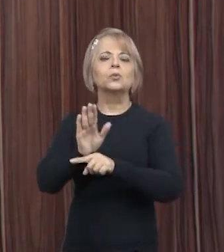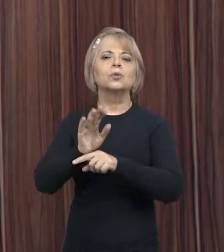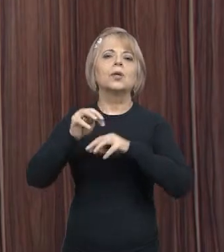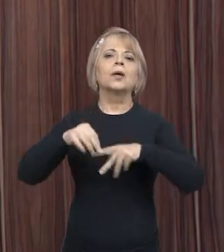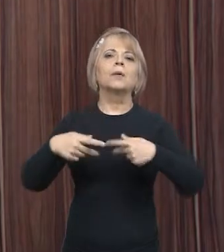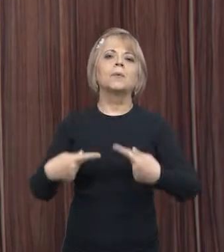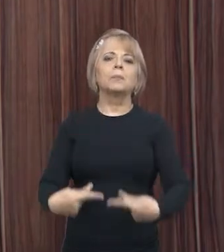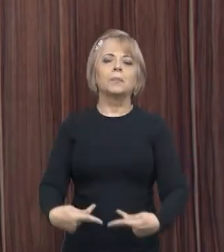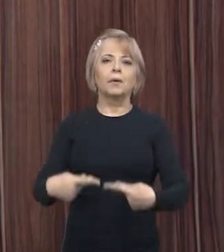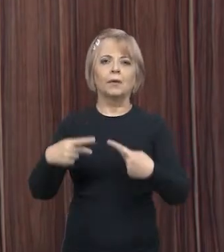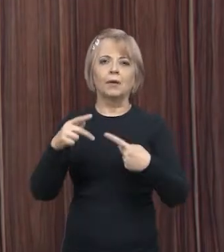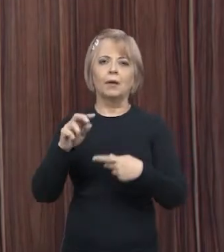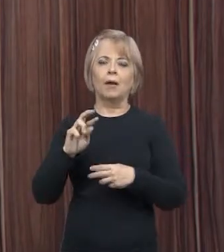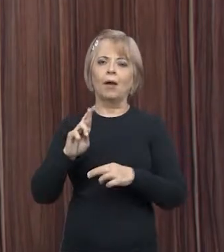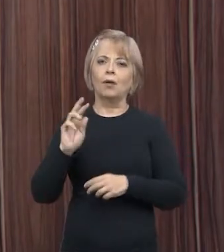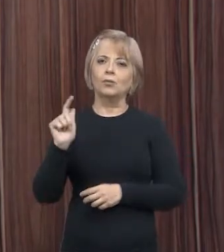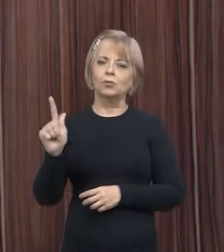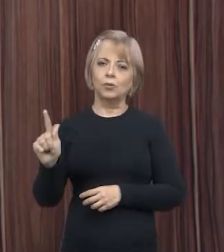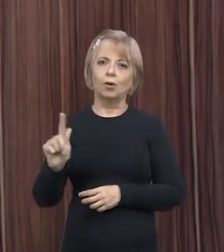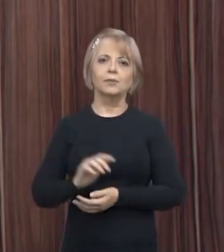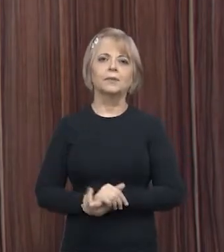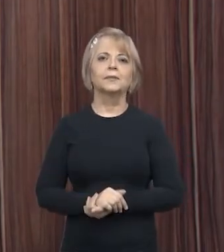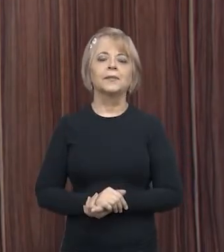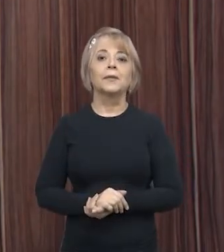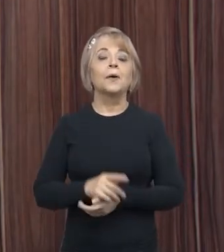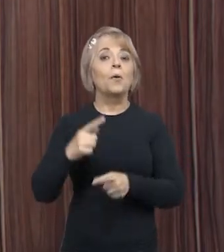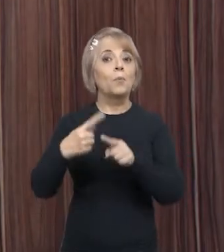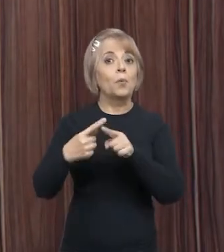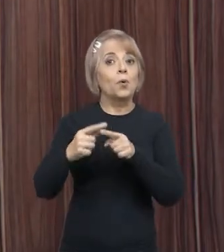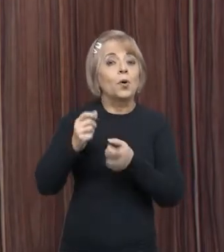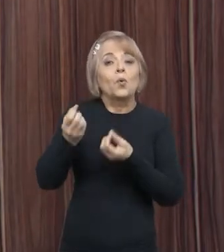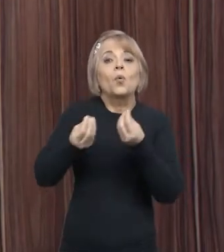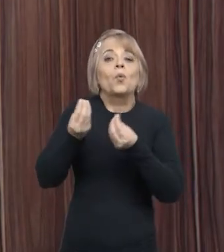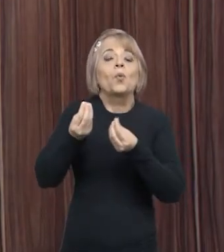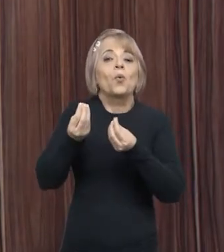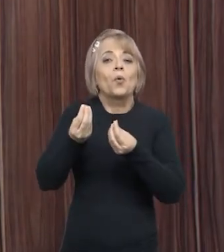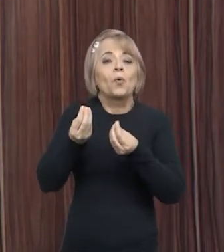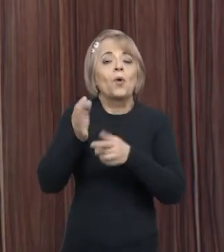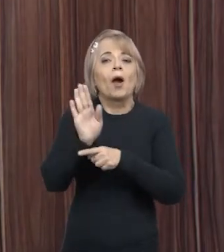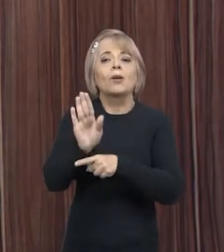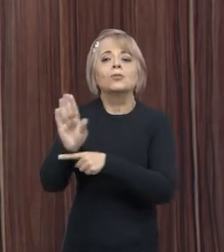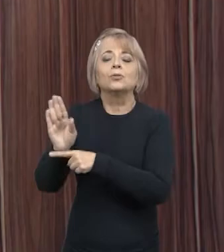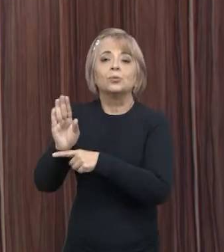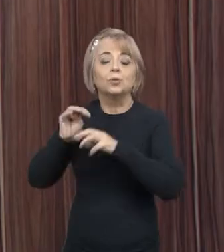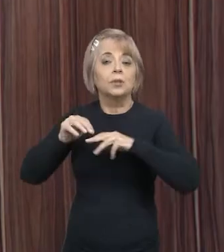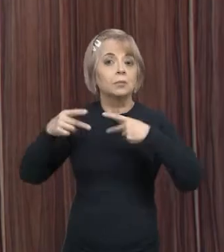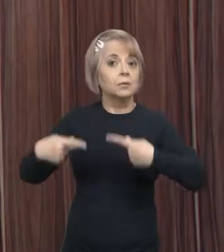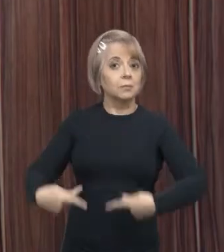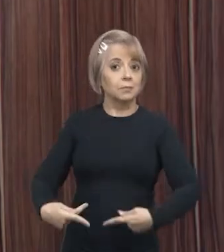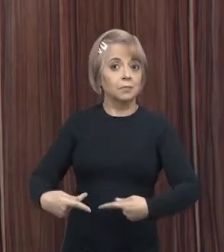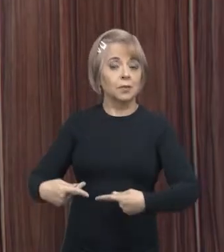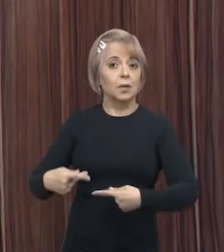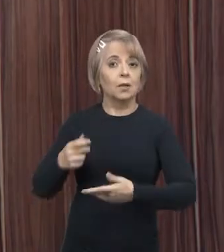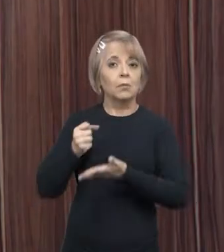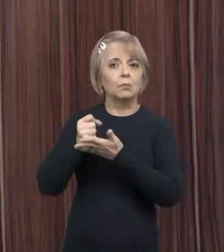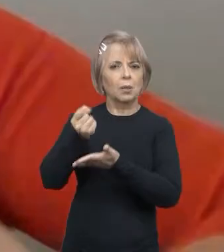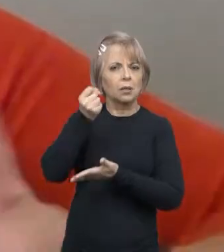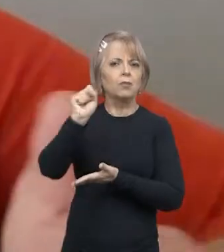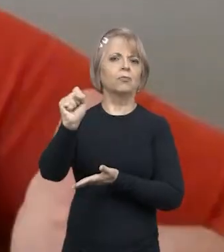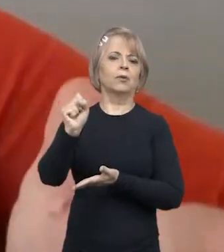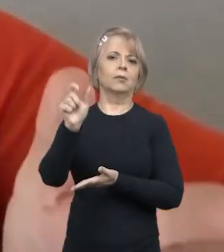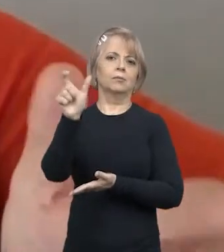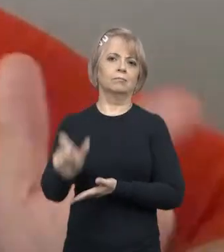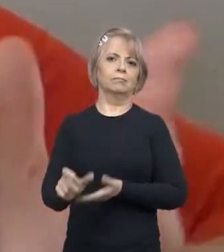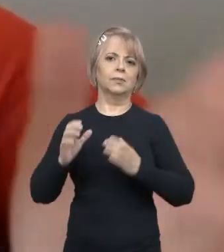como é que ele funciona, como que ele auxilia o trabalho do Ministério Público na defesa dos cidadãos fluminenses?